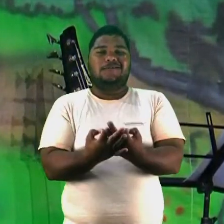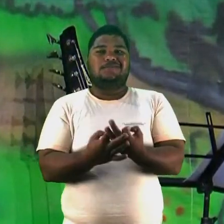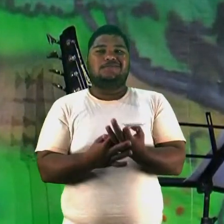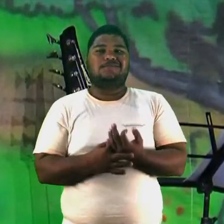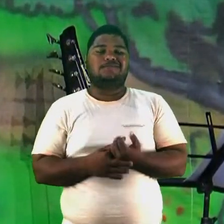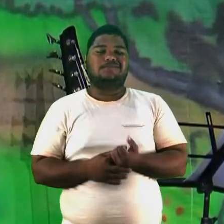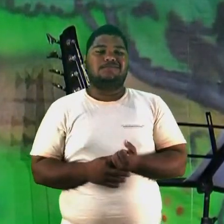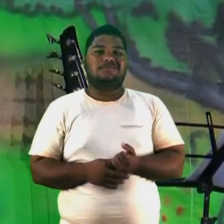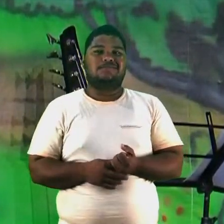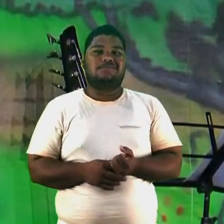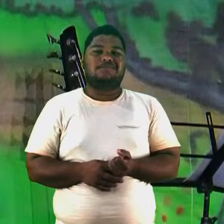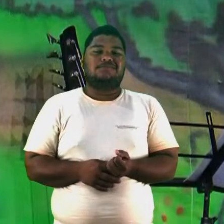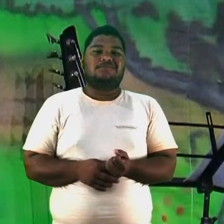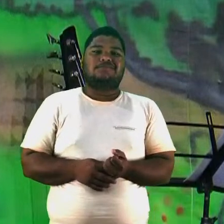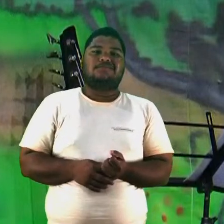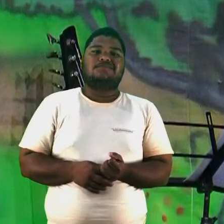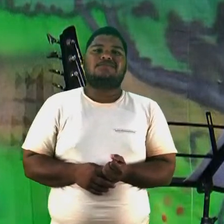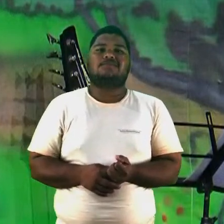Novamente,